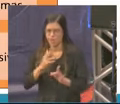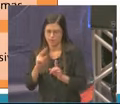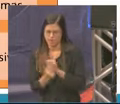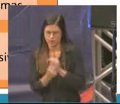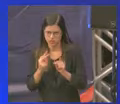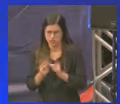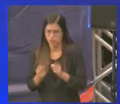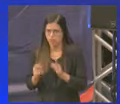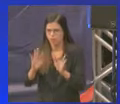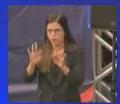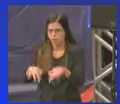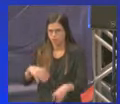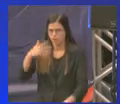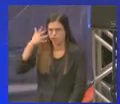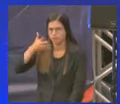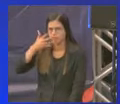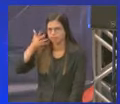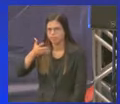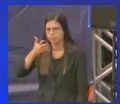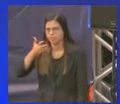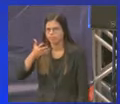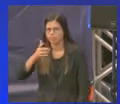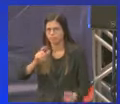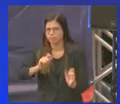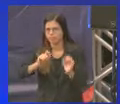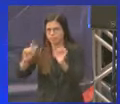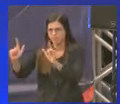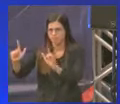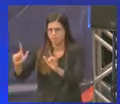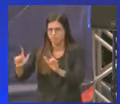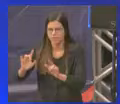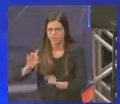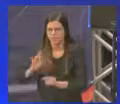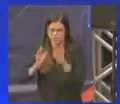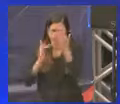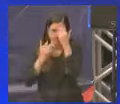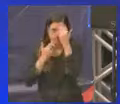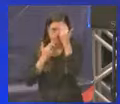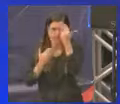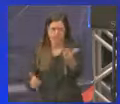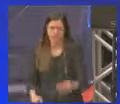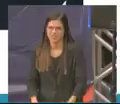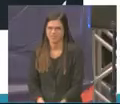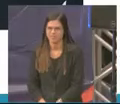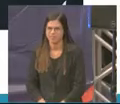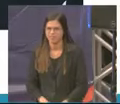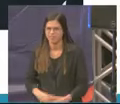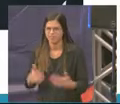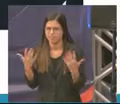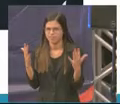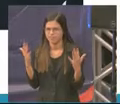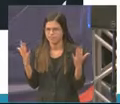aqui eu fecho a minha apresentação. Mais um toque, por favor, só para deixar o obrigado. Muito obrigado.